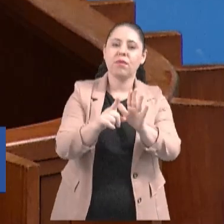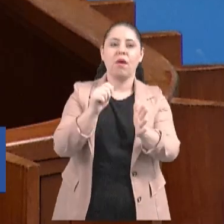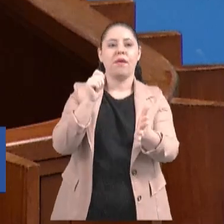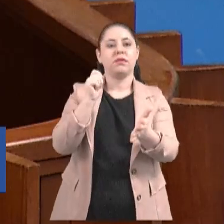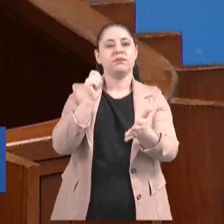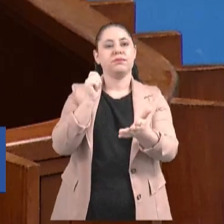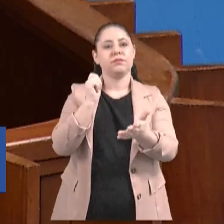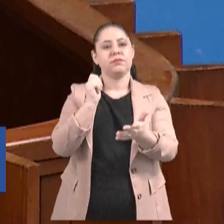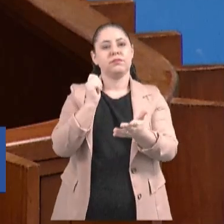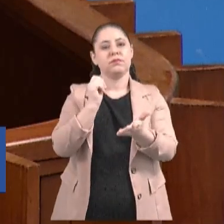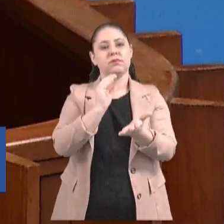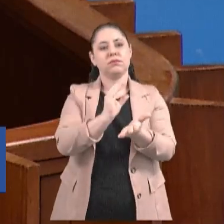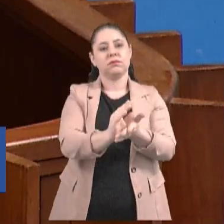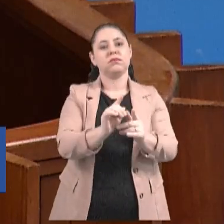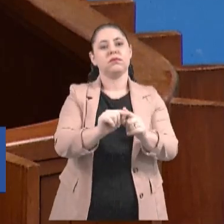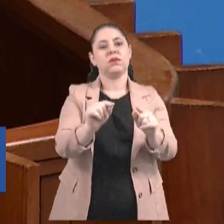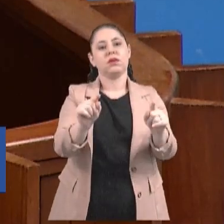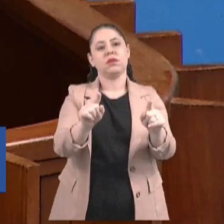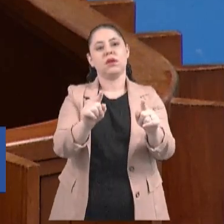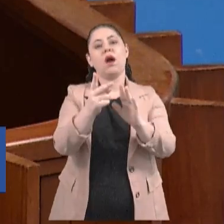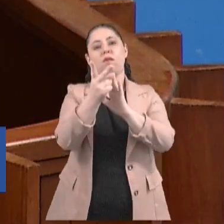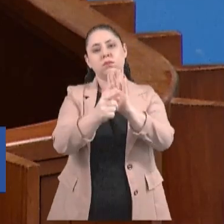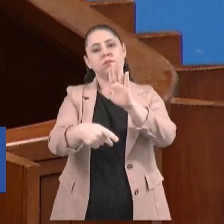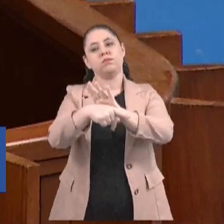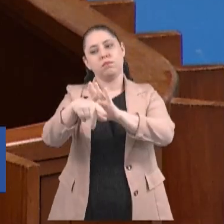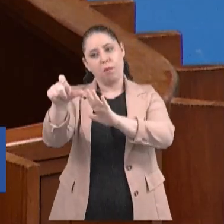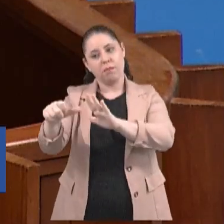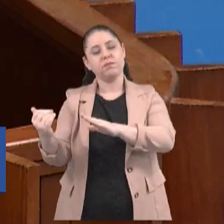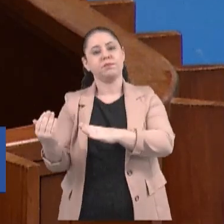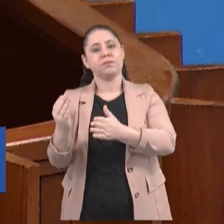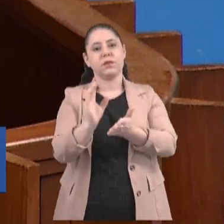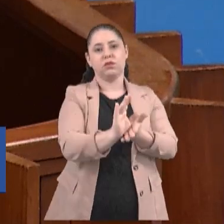conta de dotação orçamentárias próprias,